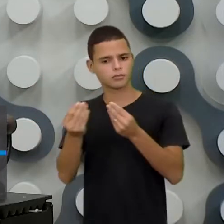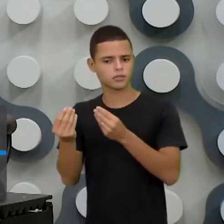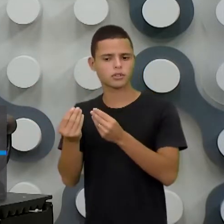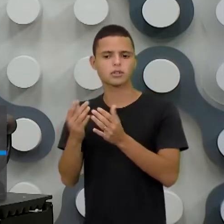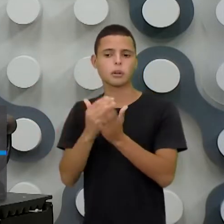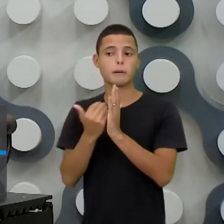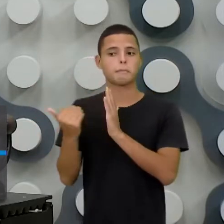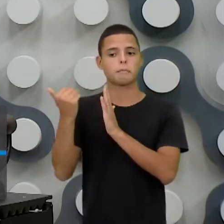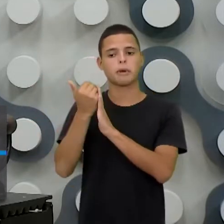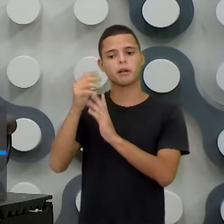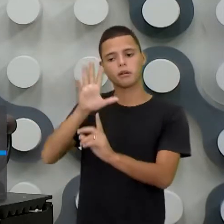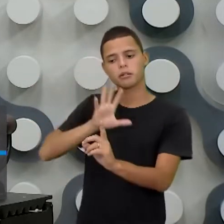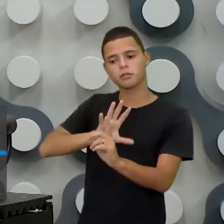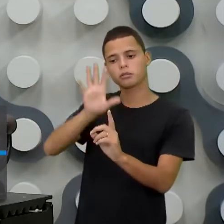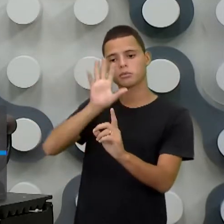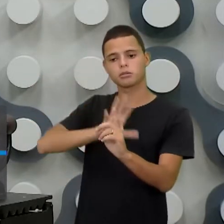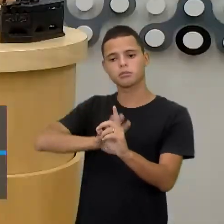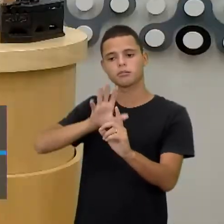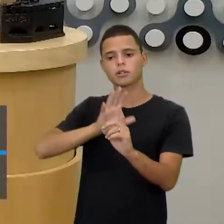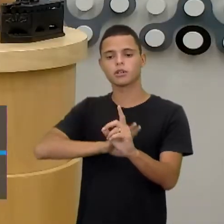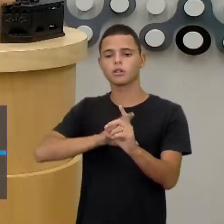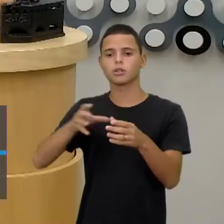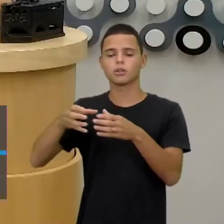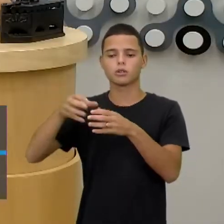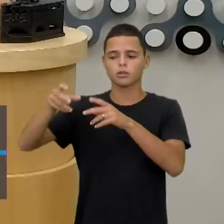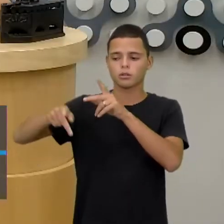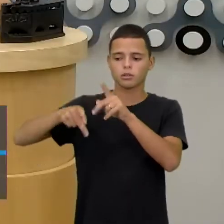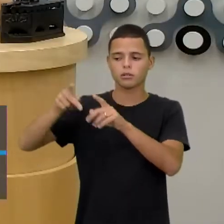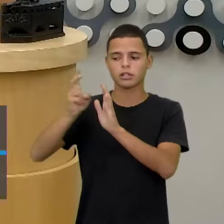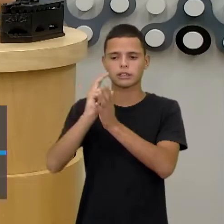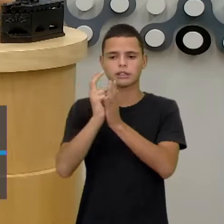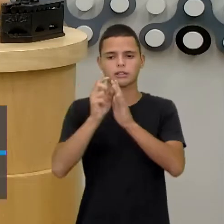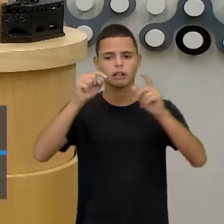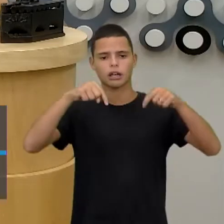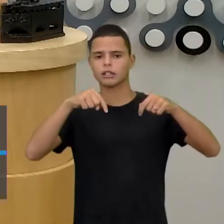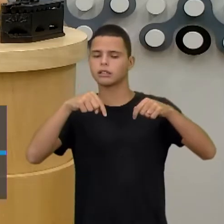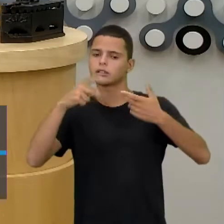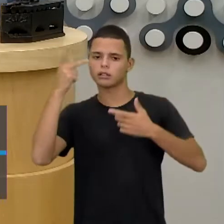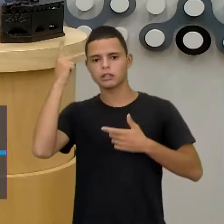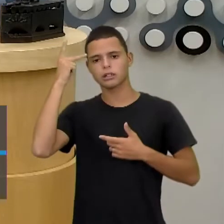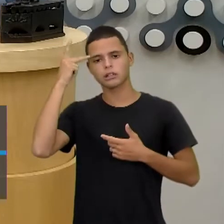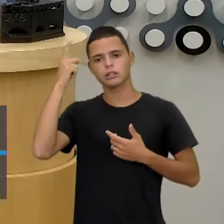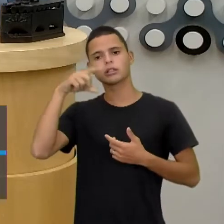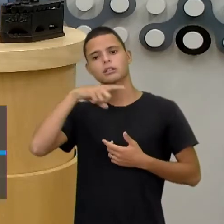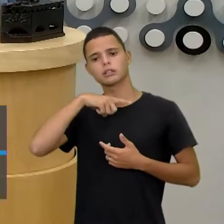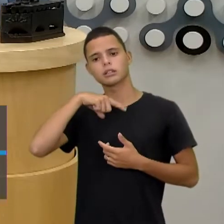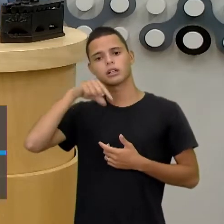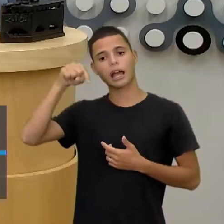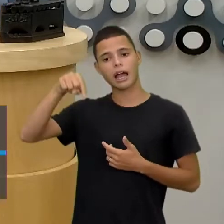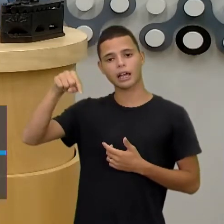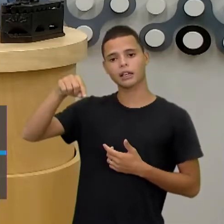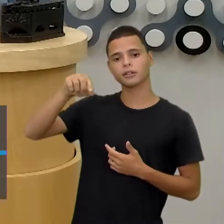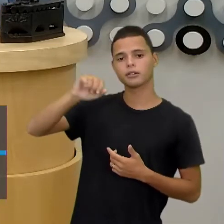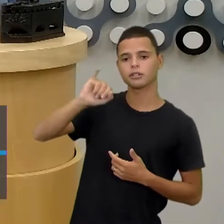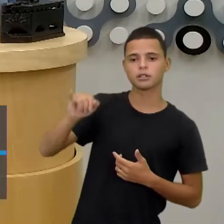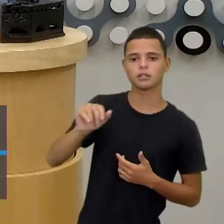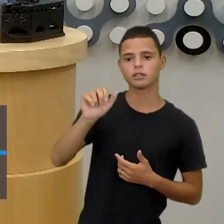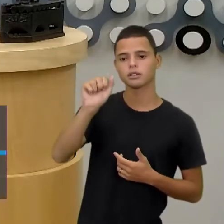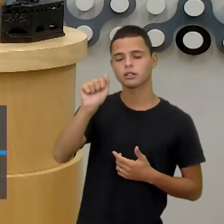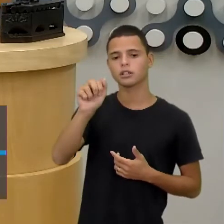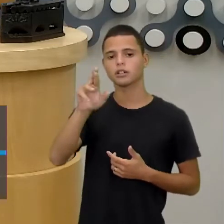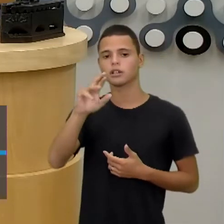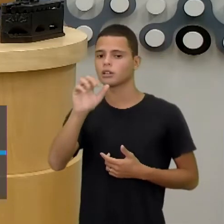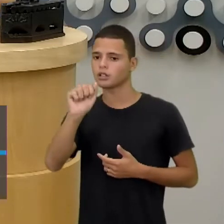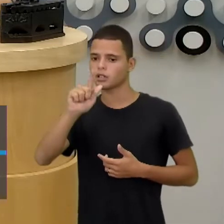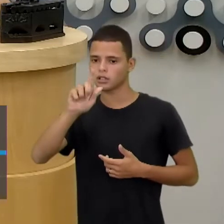influência aí dos povos indígenas do que aqui em São Paulo, que a gente também tem, se a gente for pensar aqui no Jaraguá, Sim, né? Também temos,